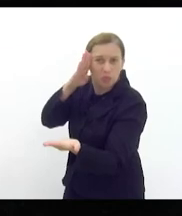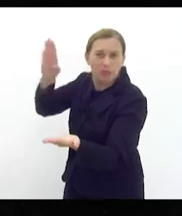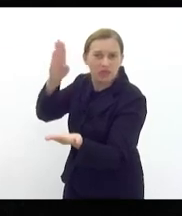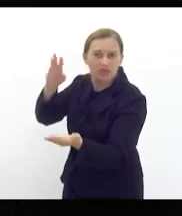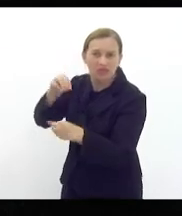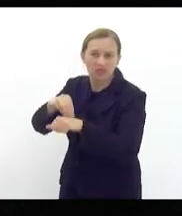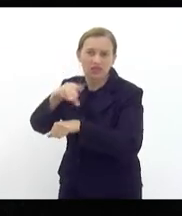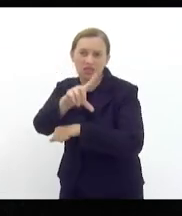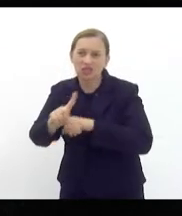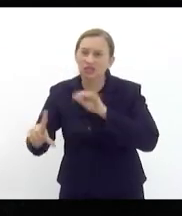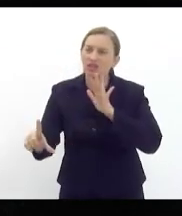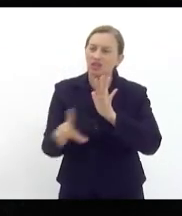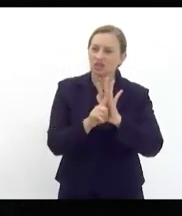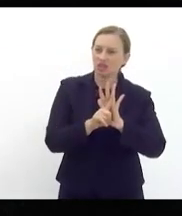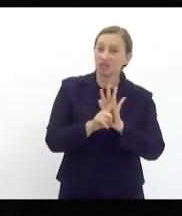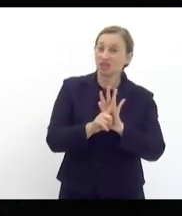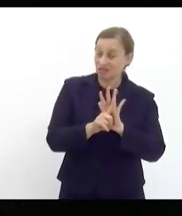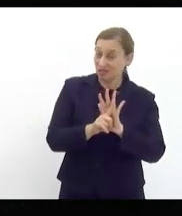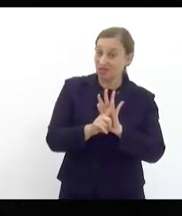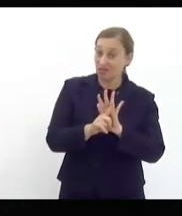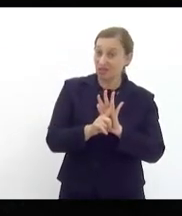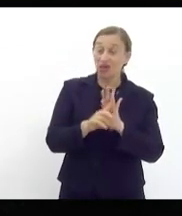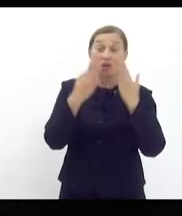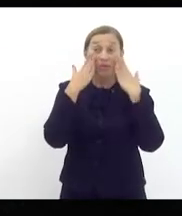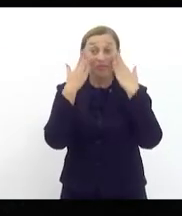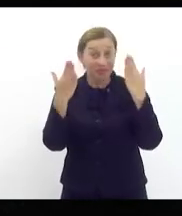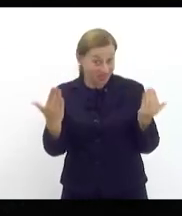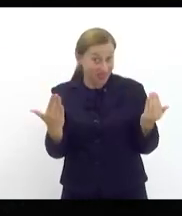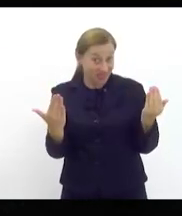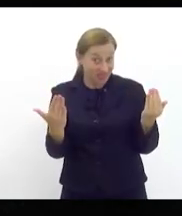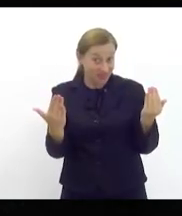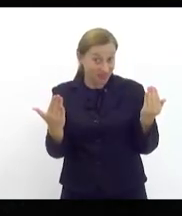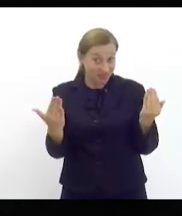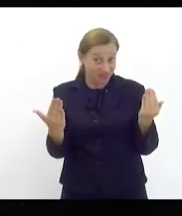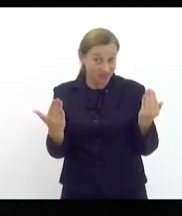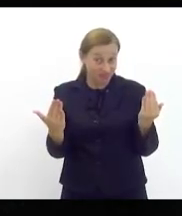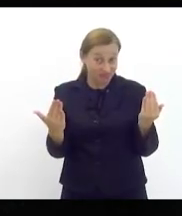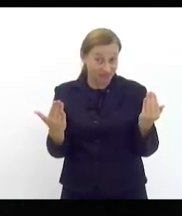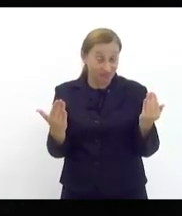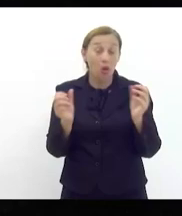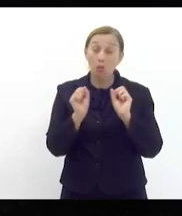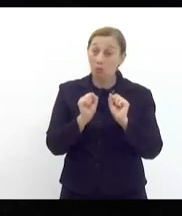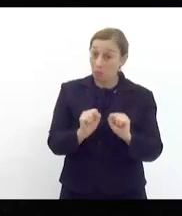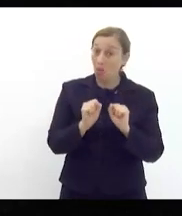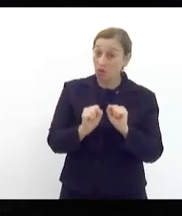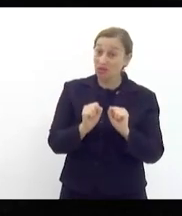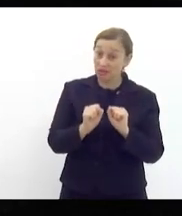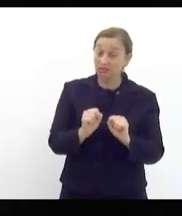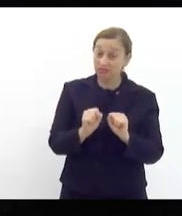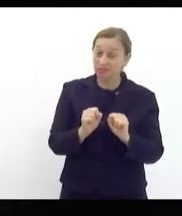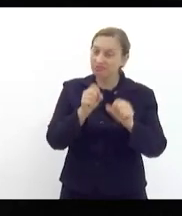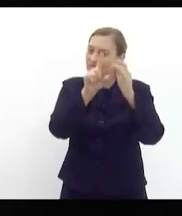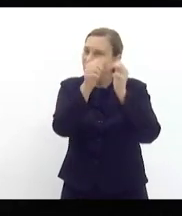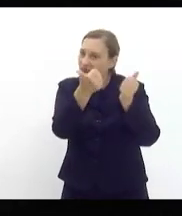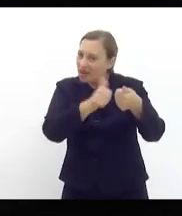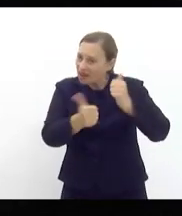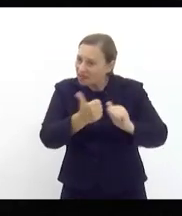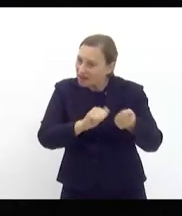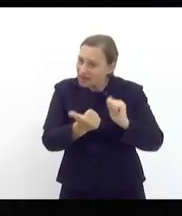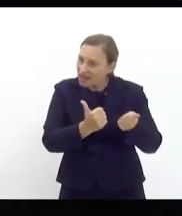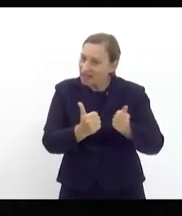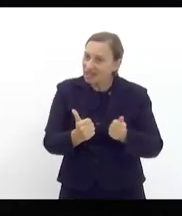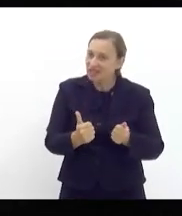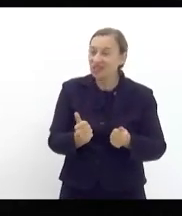indicação legislativa que ora estamos apresentando para que possa ser avaliada por nossos